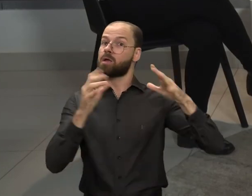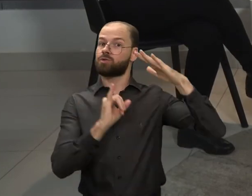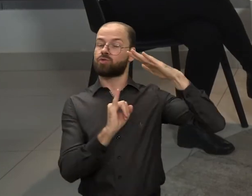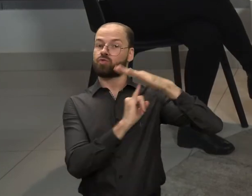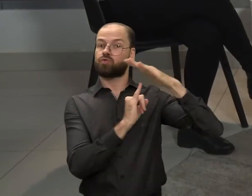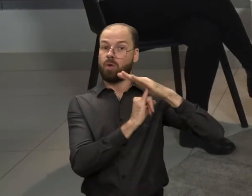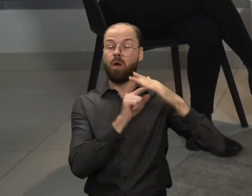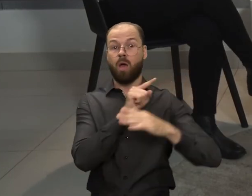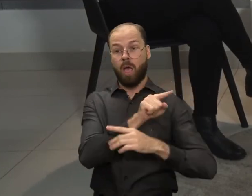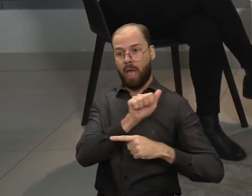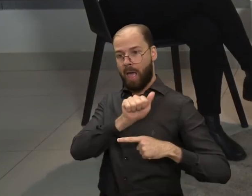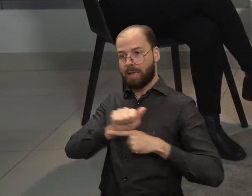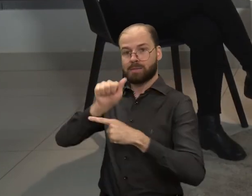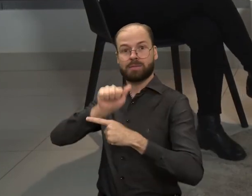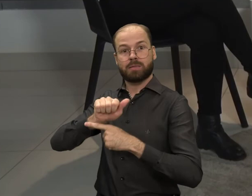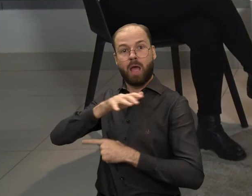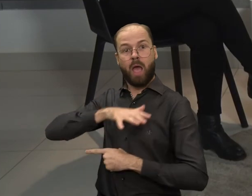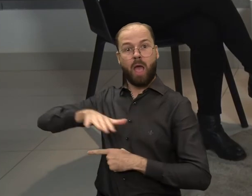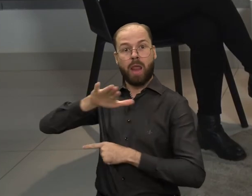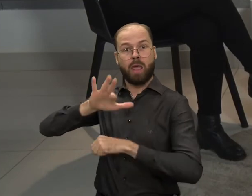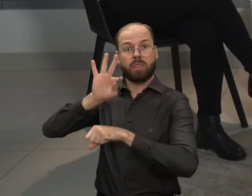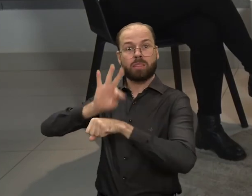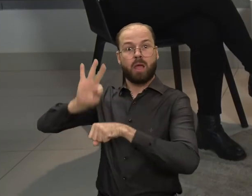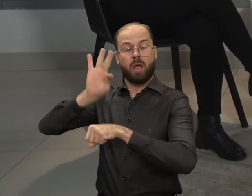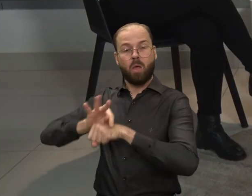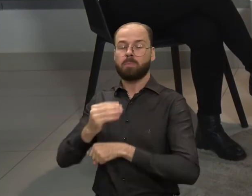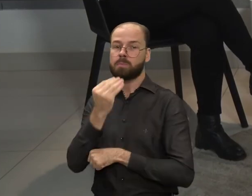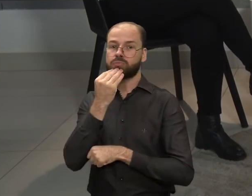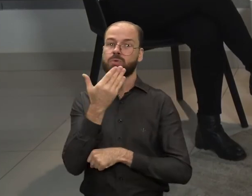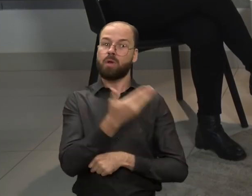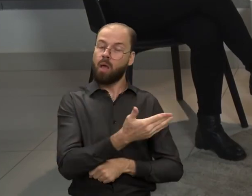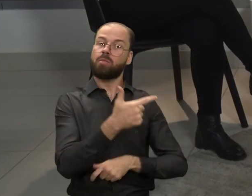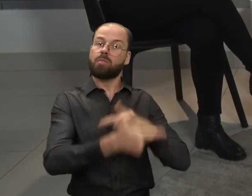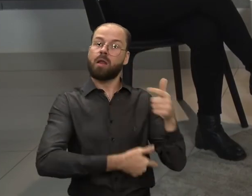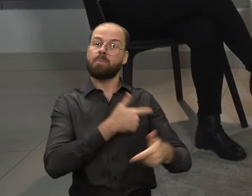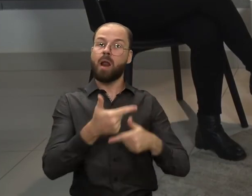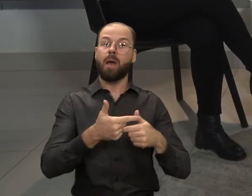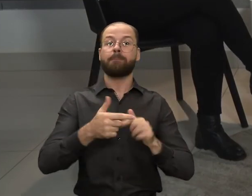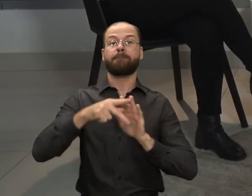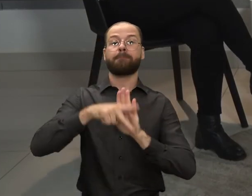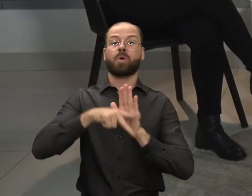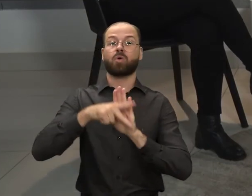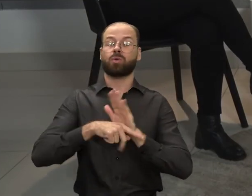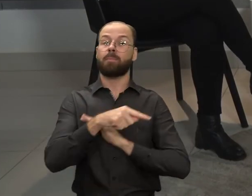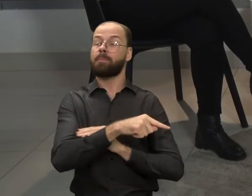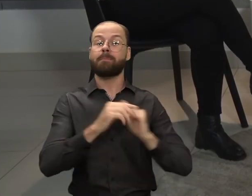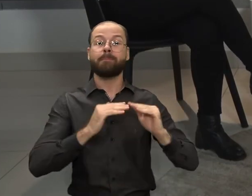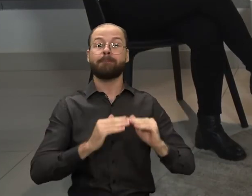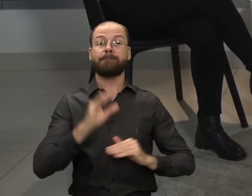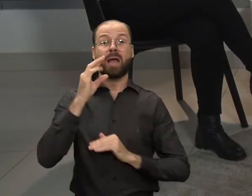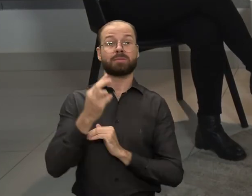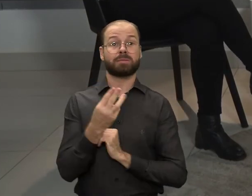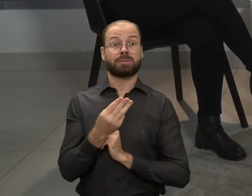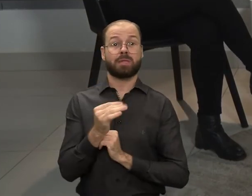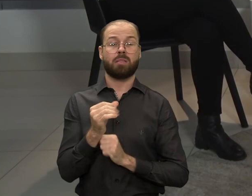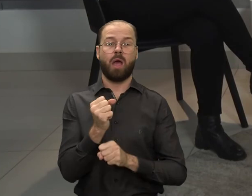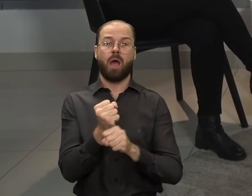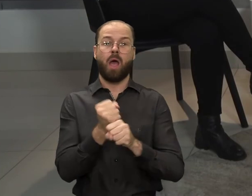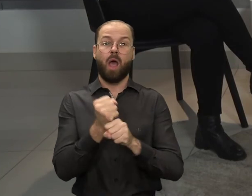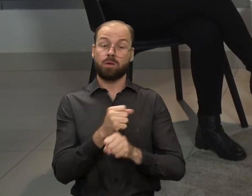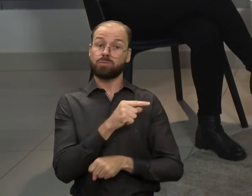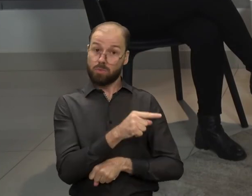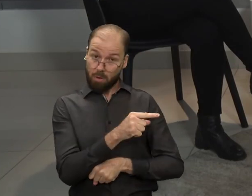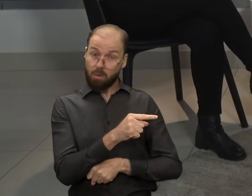estar fazendo para os produtores rurais os projetos de licenciamento ambiental. Tem mais de 30 anos que a Emater não tem um concurso